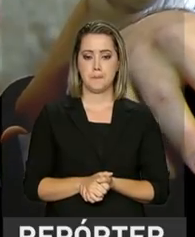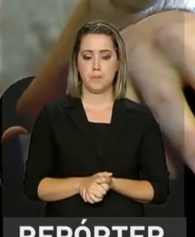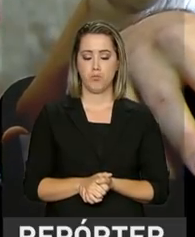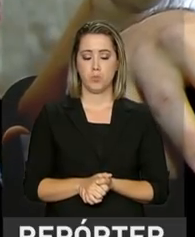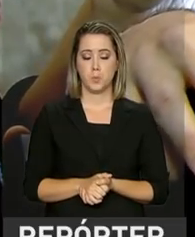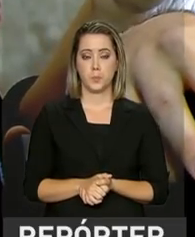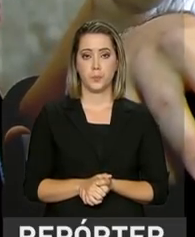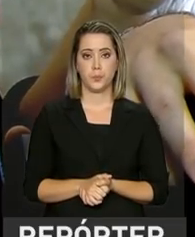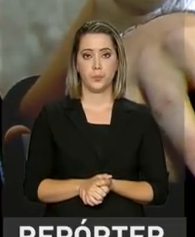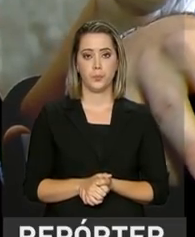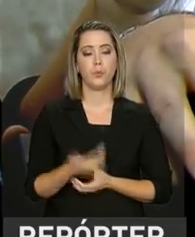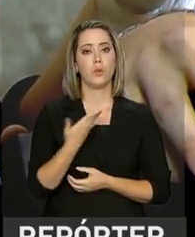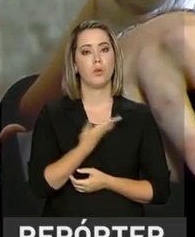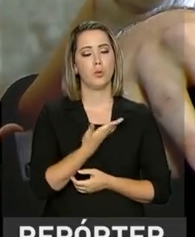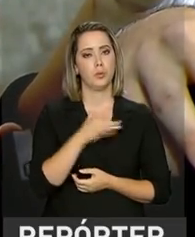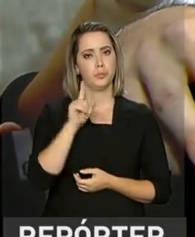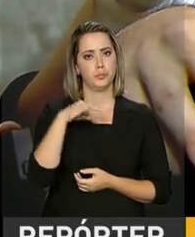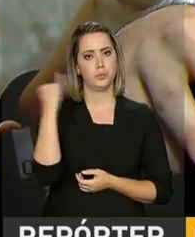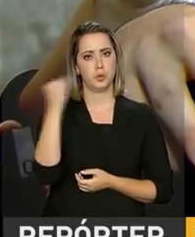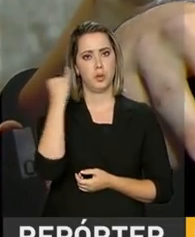o importante é